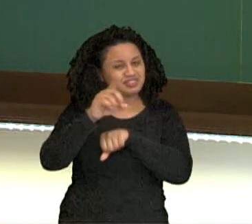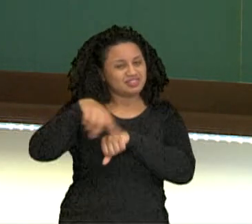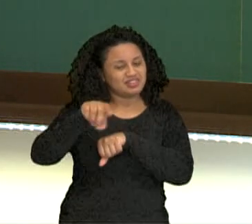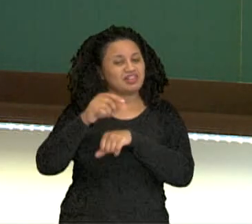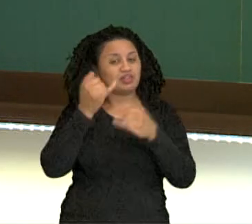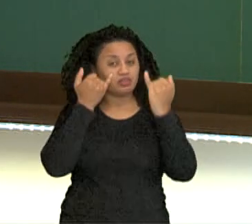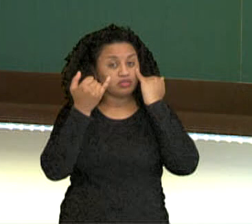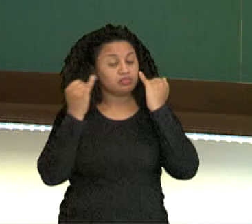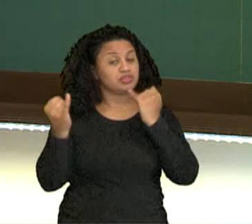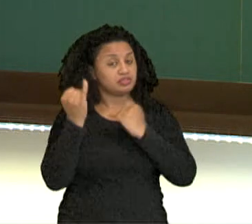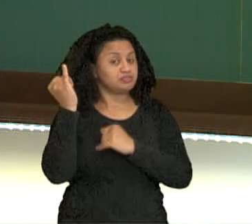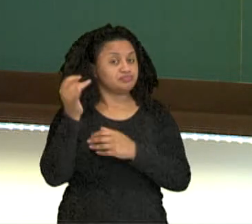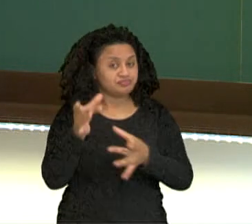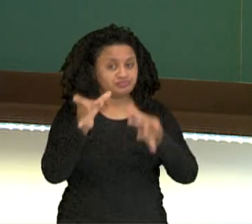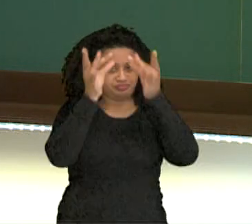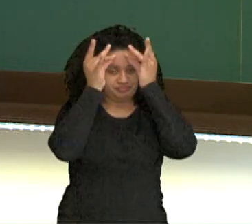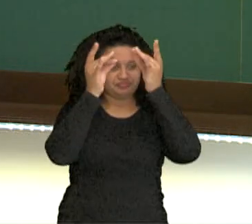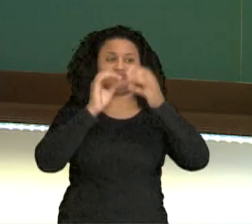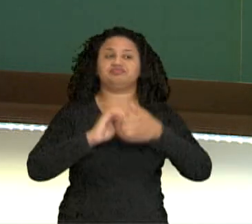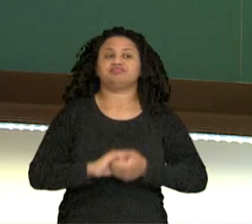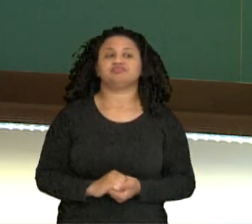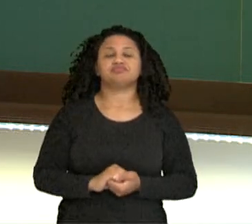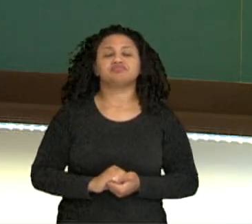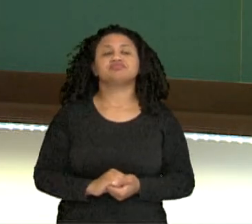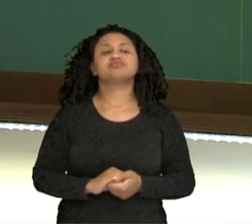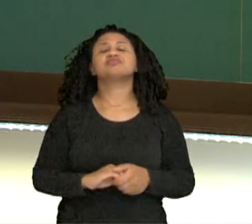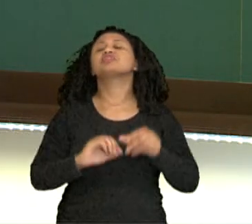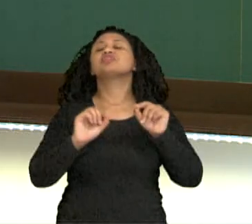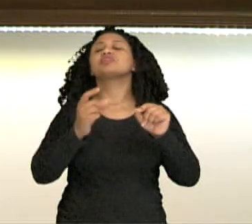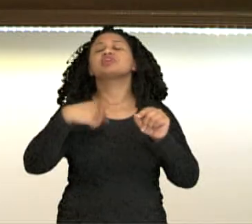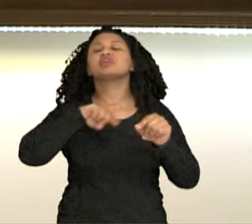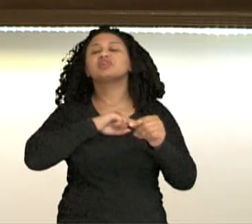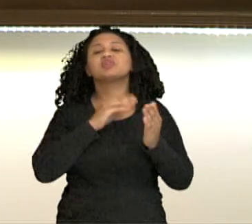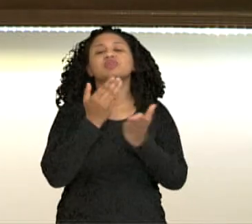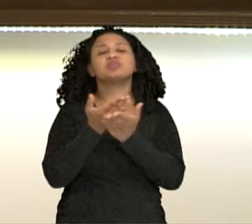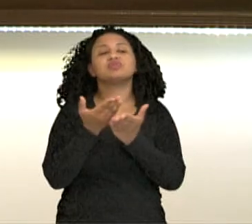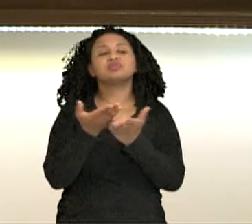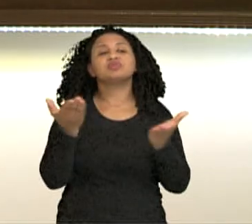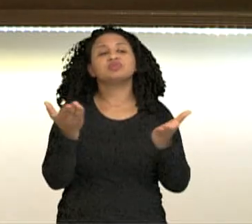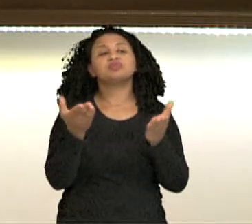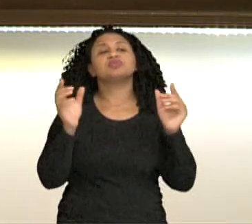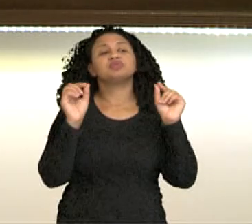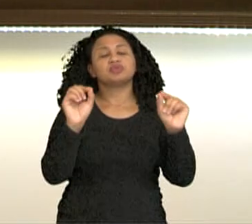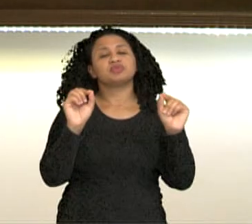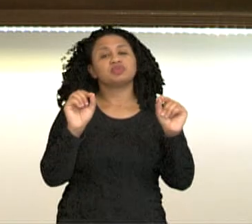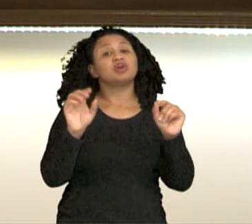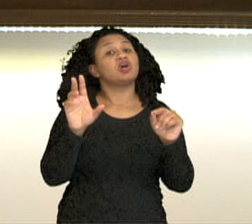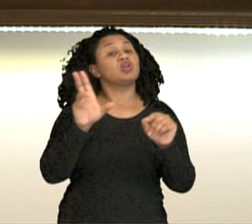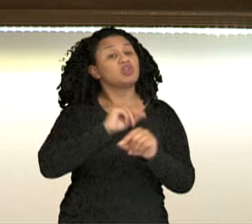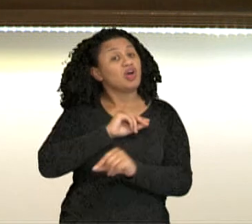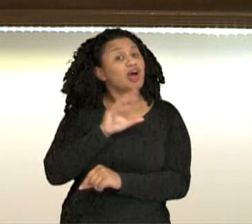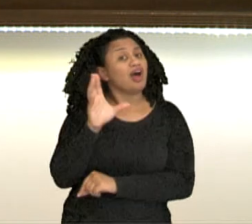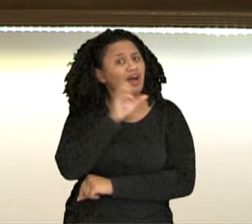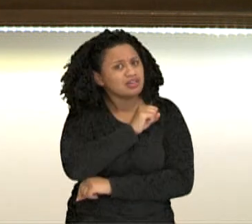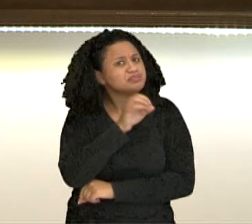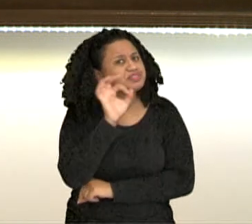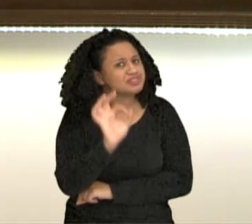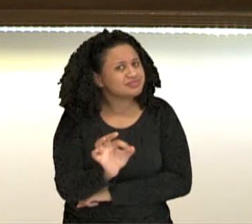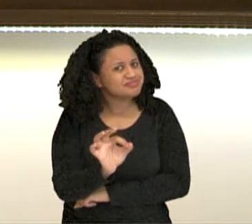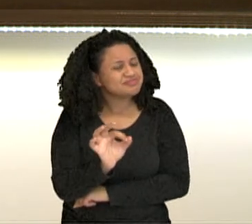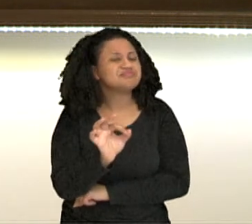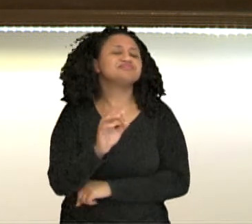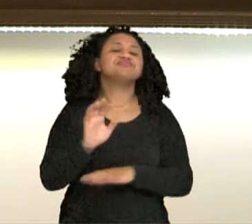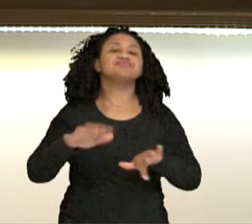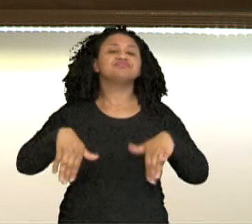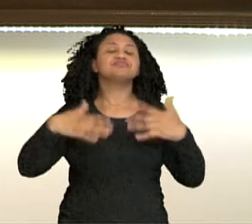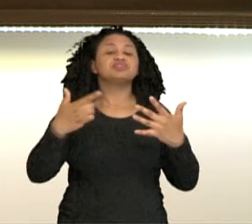essa informação, tá bom? E o que nós estudamos hoje? Nossa, a aula passou rápido, né, galerinha? Nós